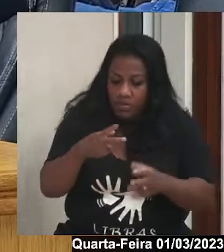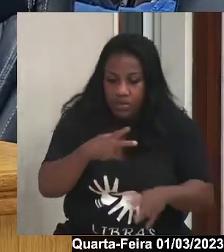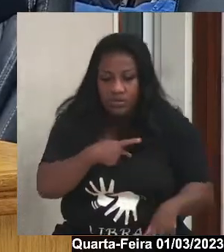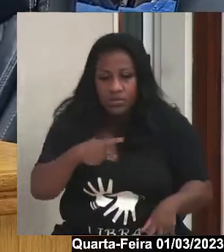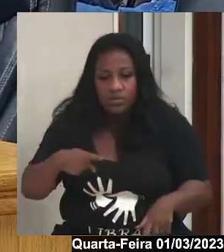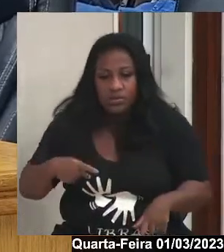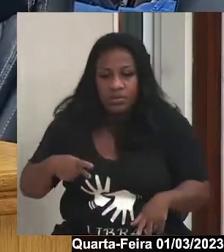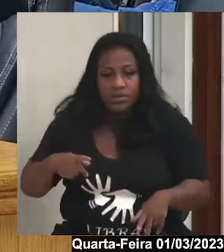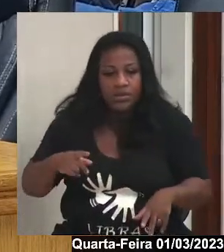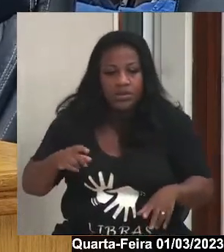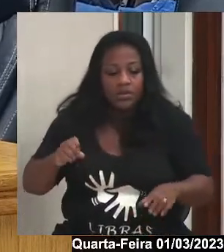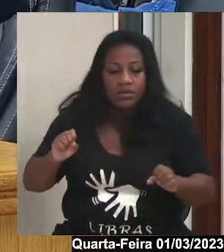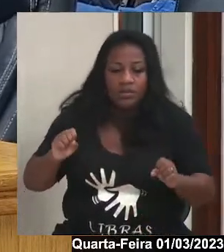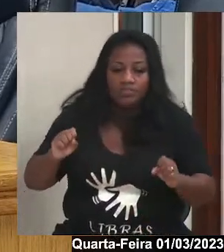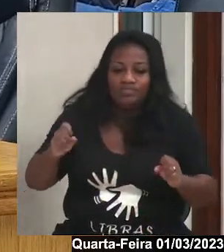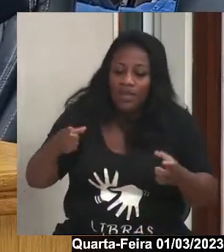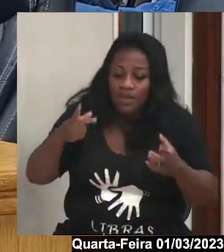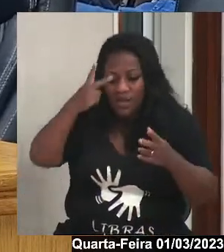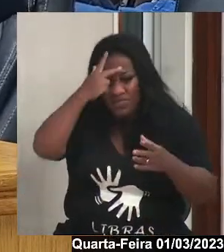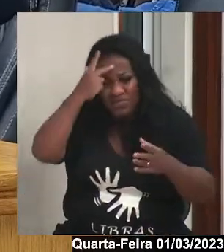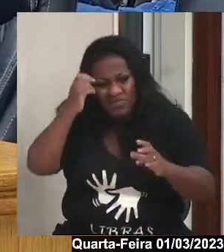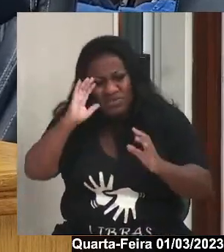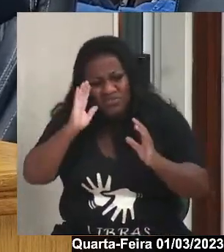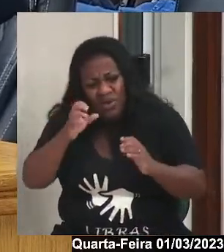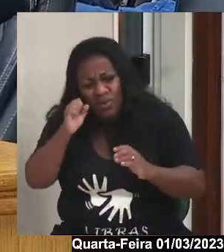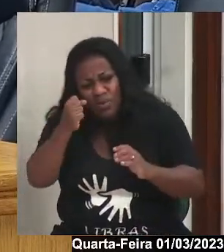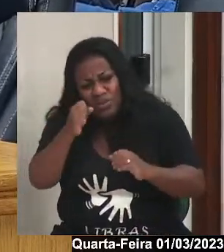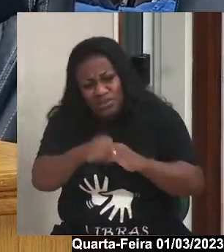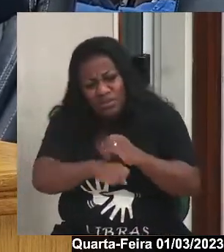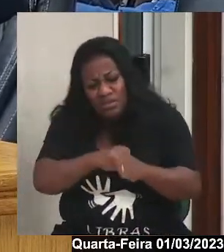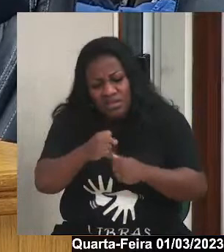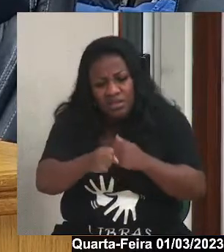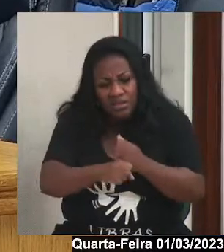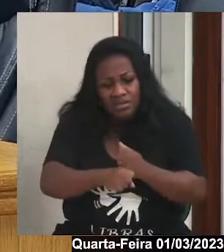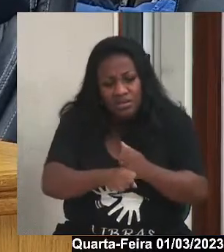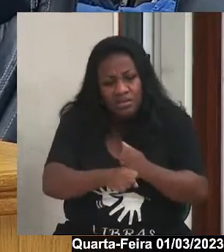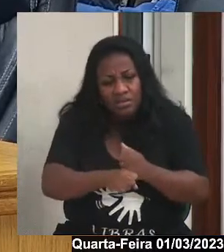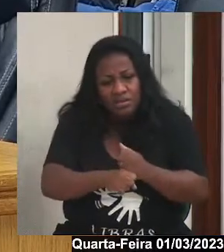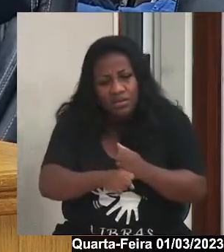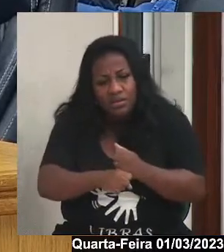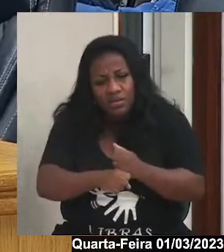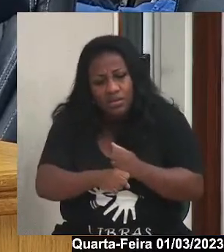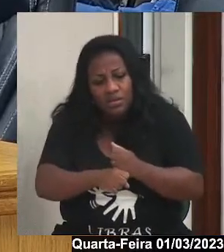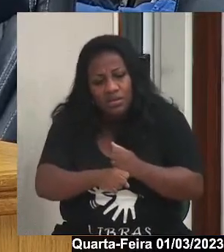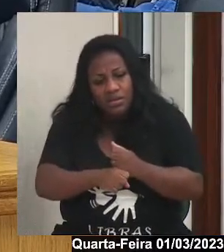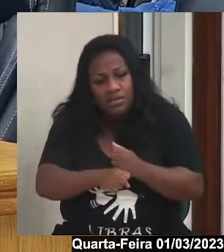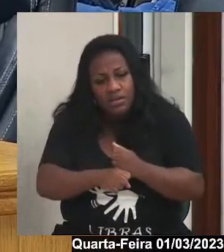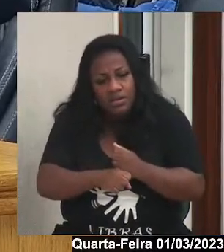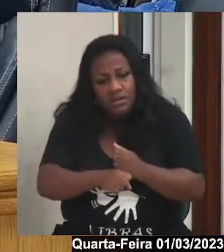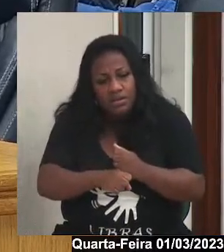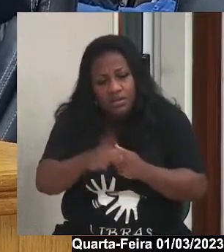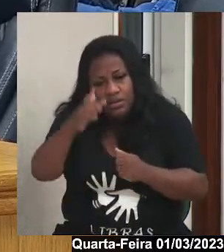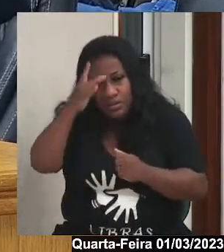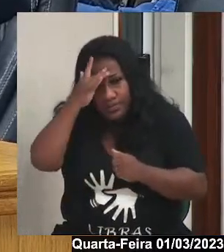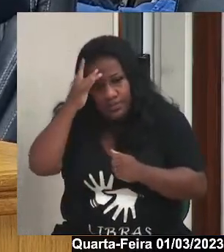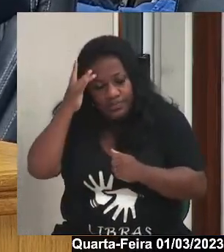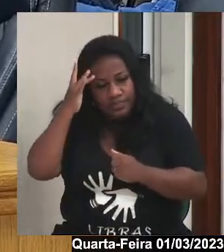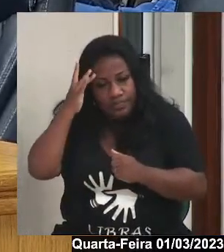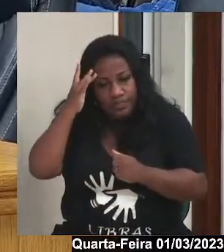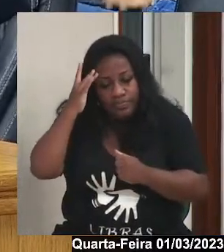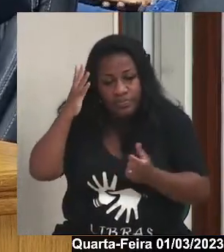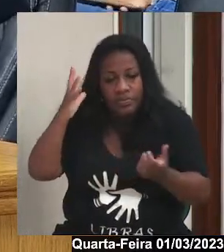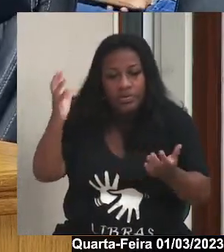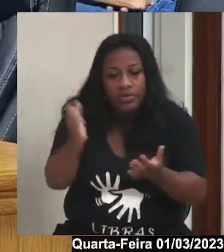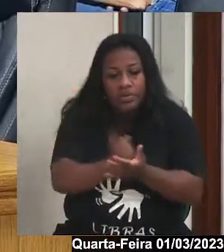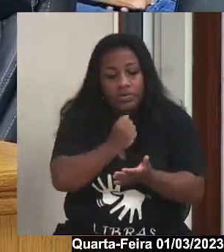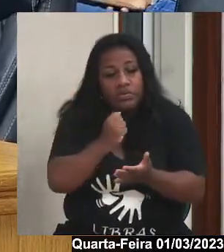também, né, o choro daquelas pessoas com 80 anos, que esperaram a vida toda, que com muito suor e muito sacrifício